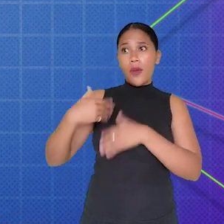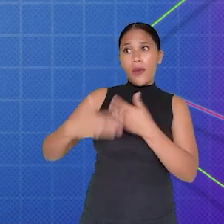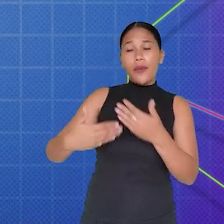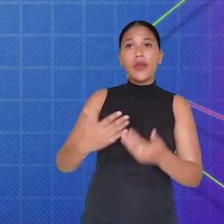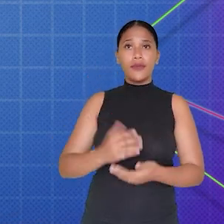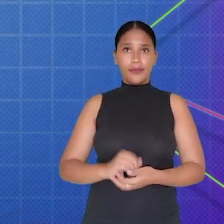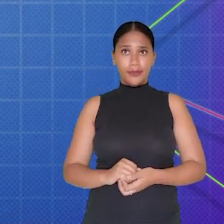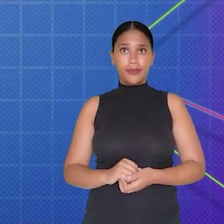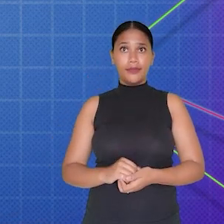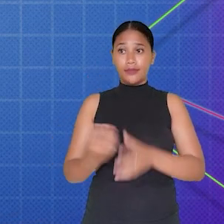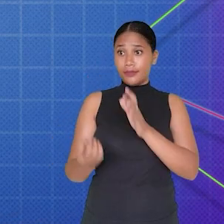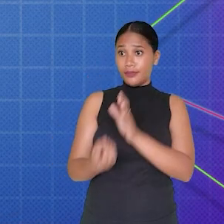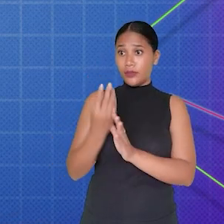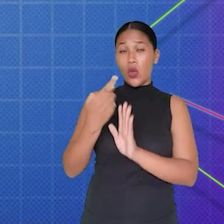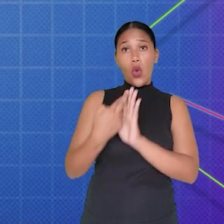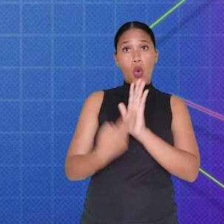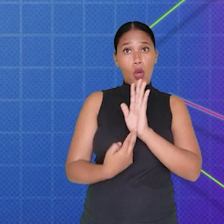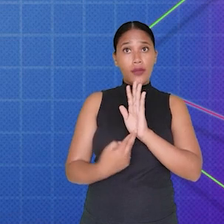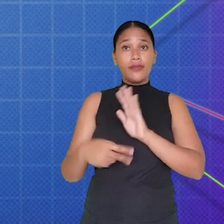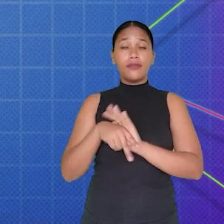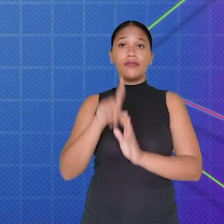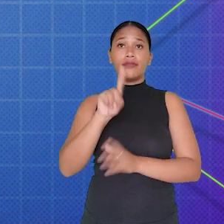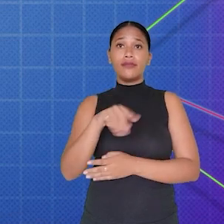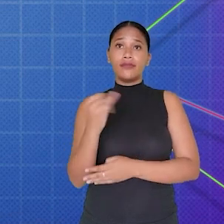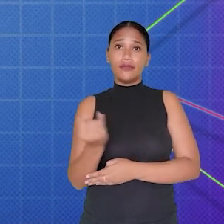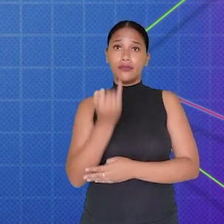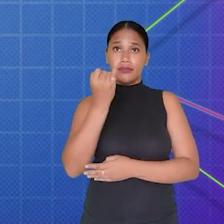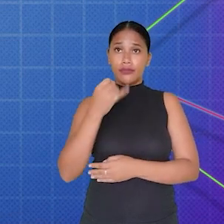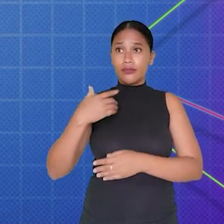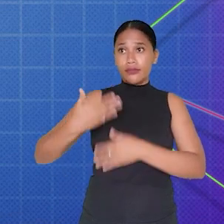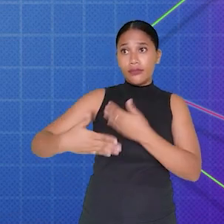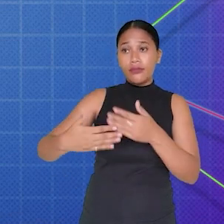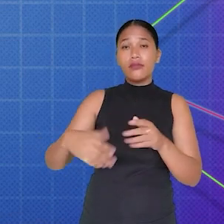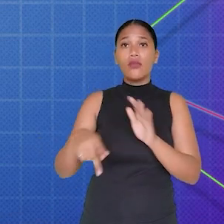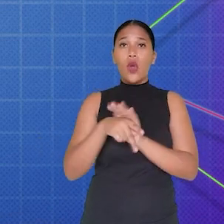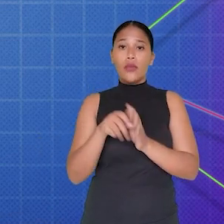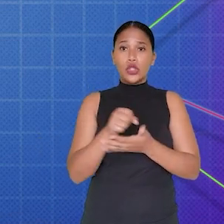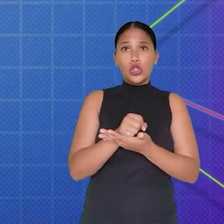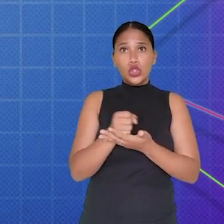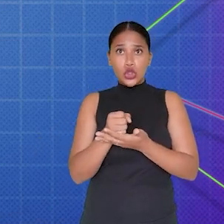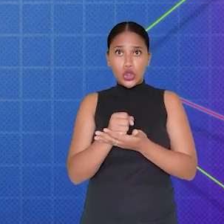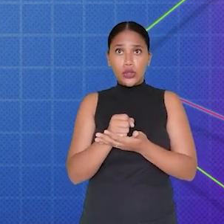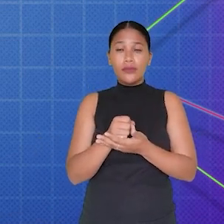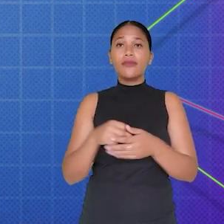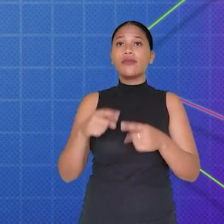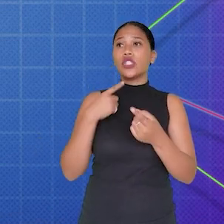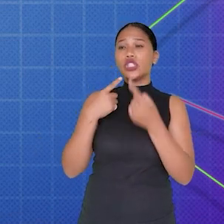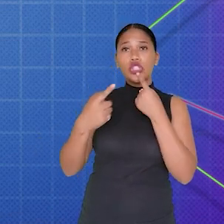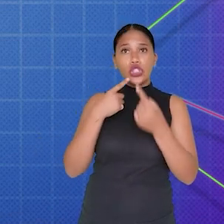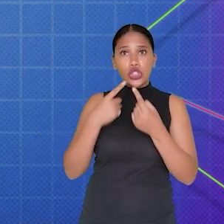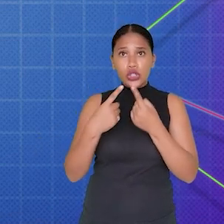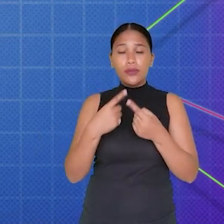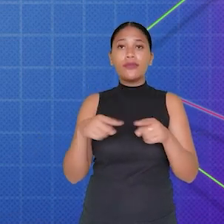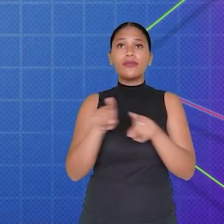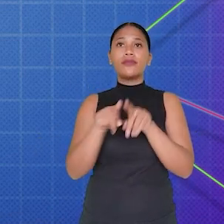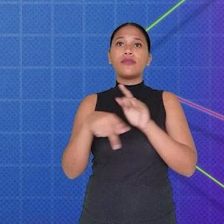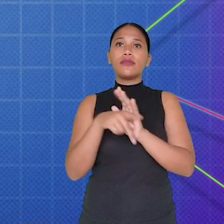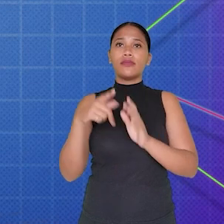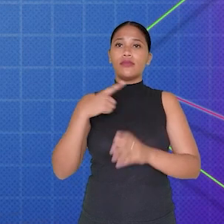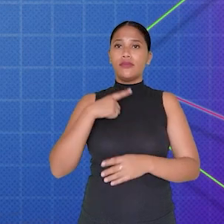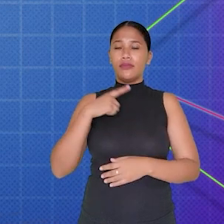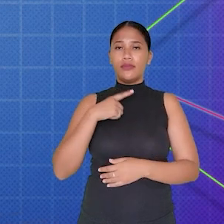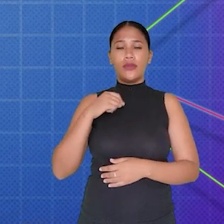e a progressão geral da narrativa. Ao criar um roteiro de jogo, é importante levar em consideração a jogabilidade do jogo, o diálogo